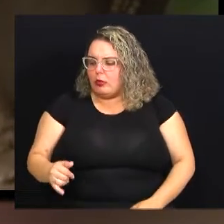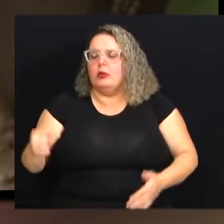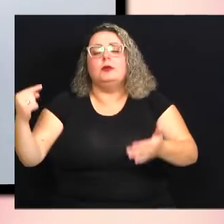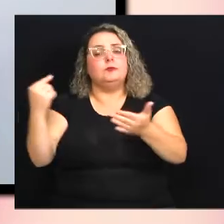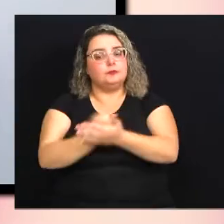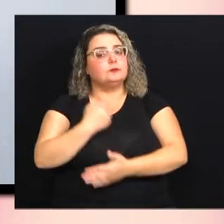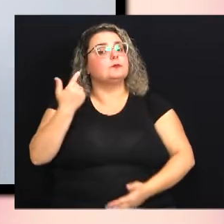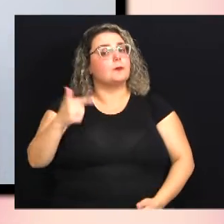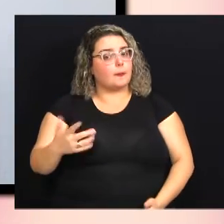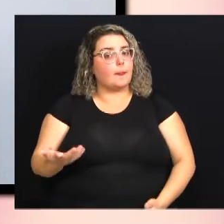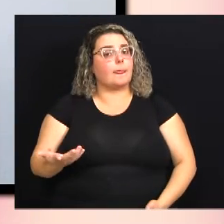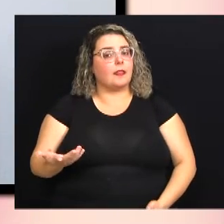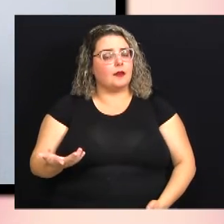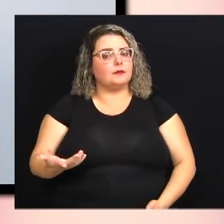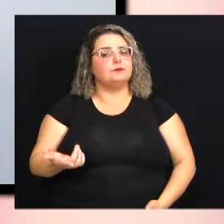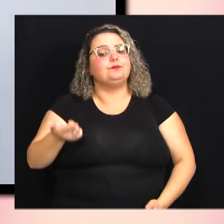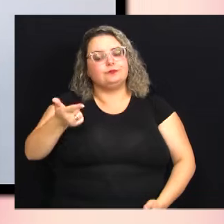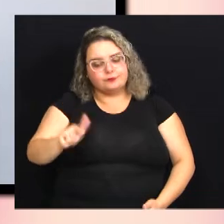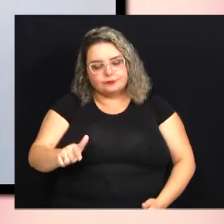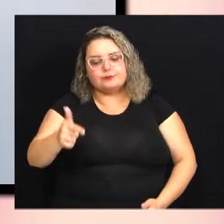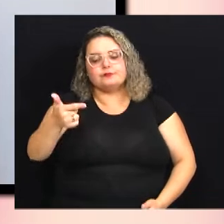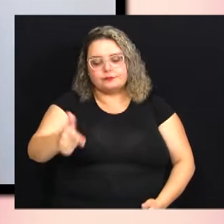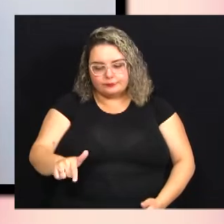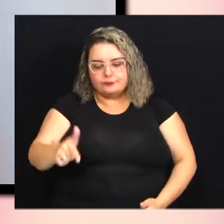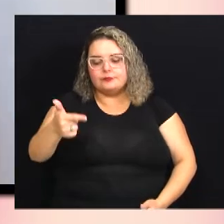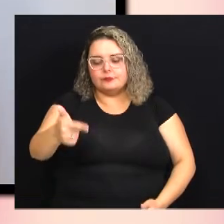começa a se tornar repetitiva,